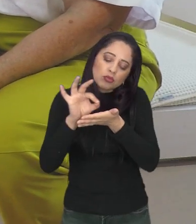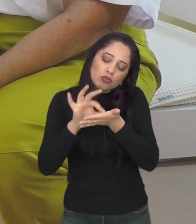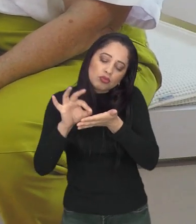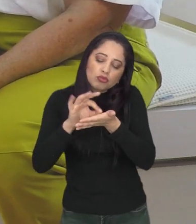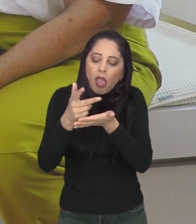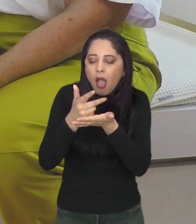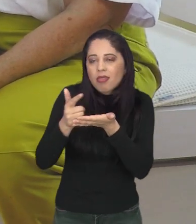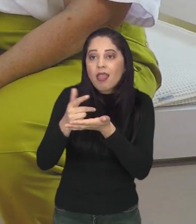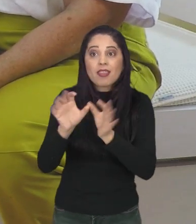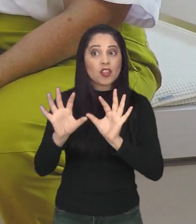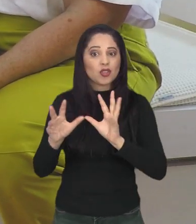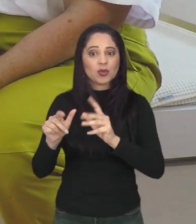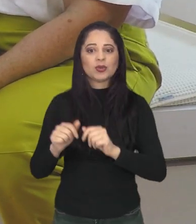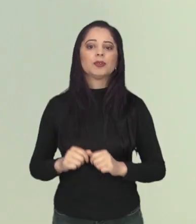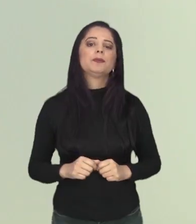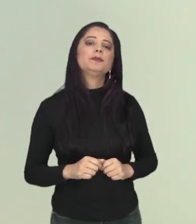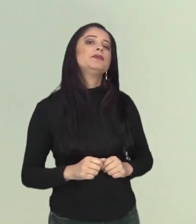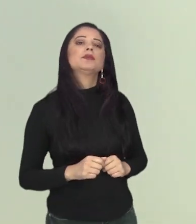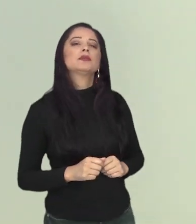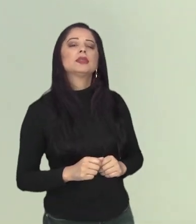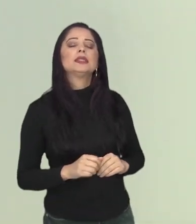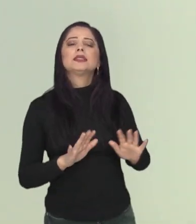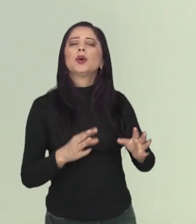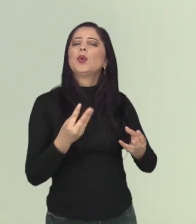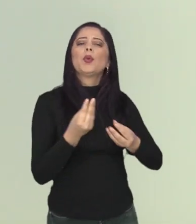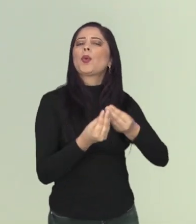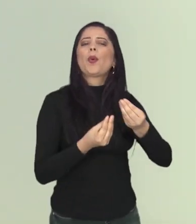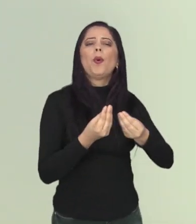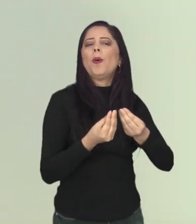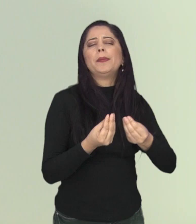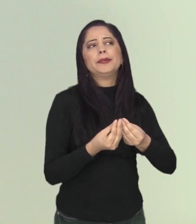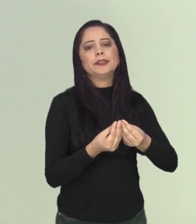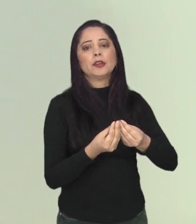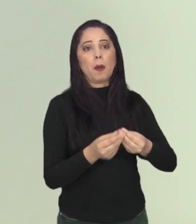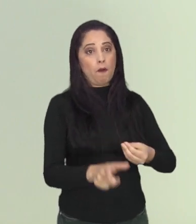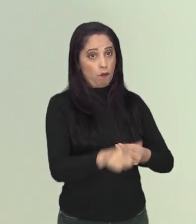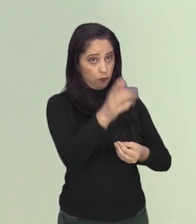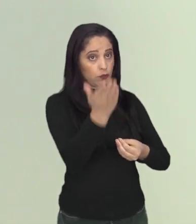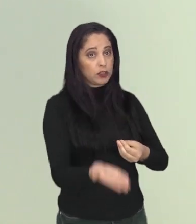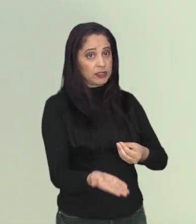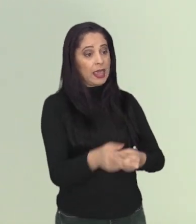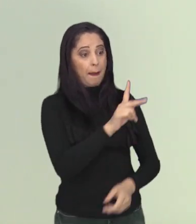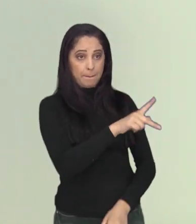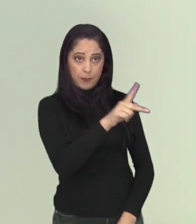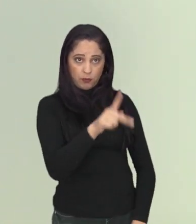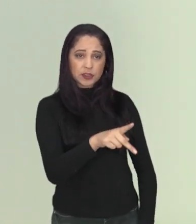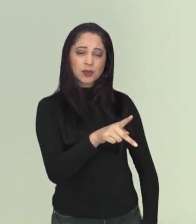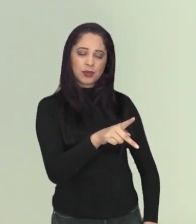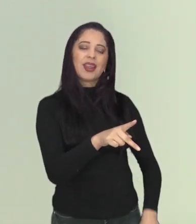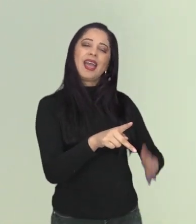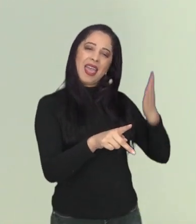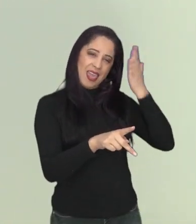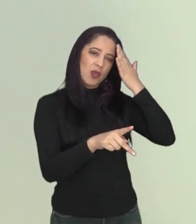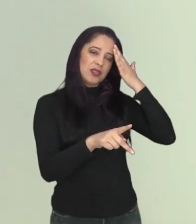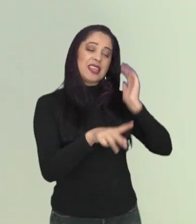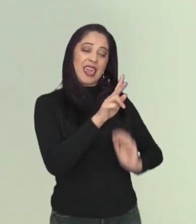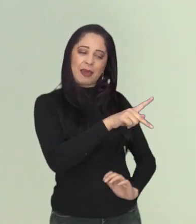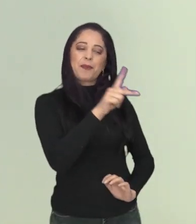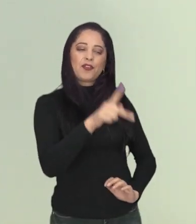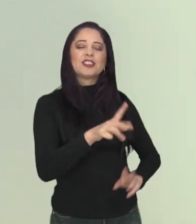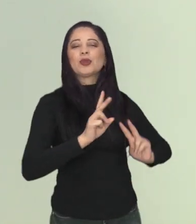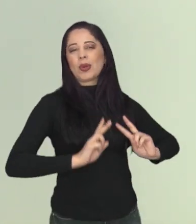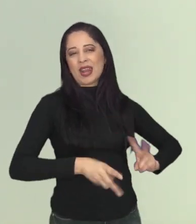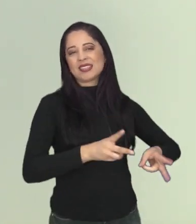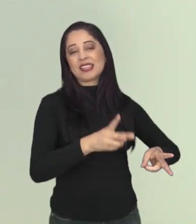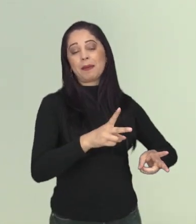ela como que foi transição Ana Júlia você é da educação eu sei que a educação já tem esse